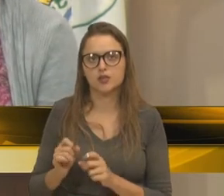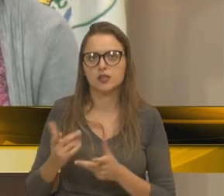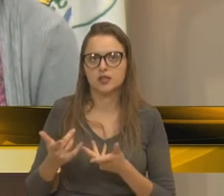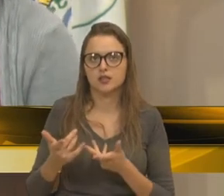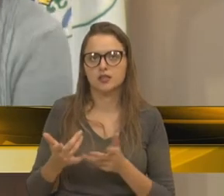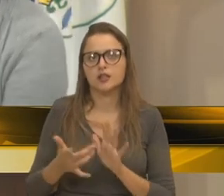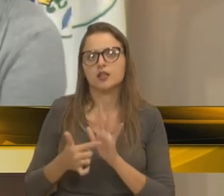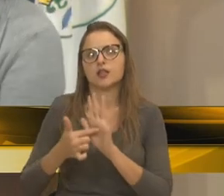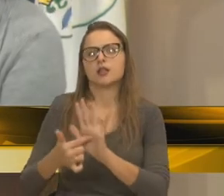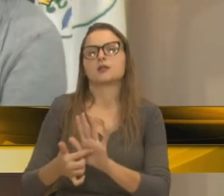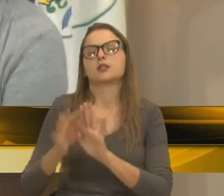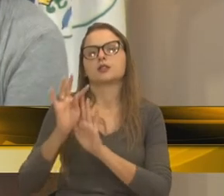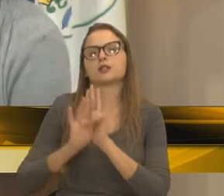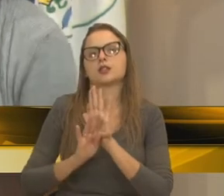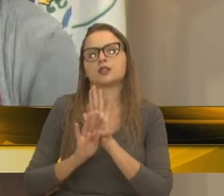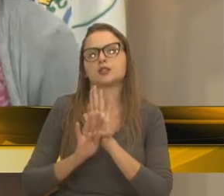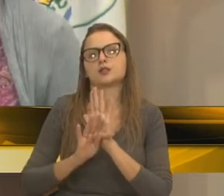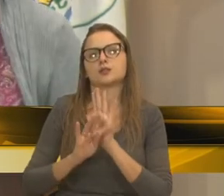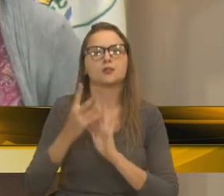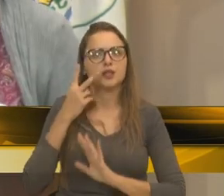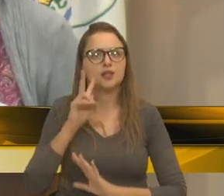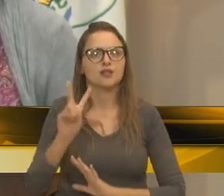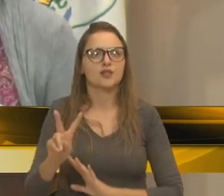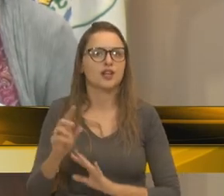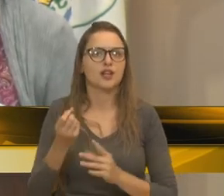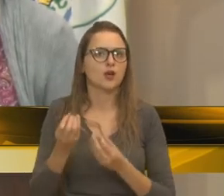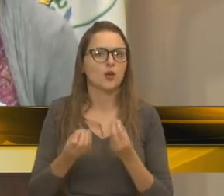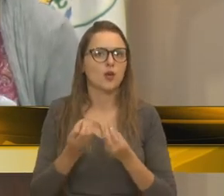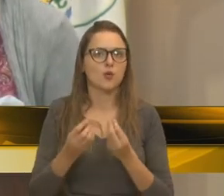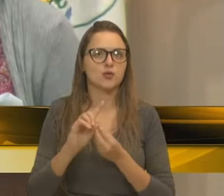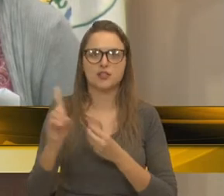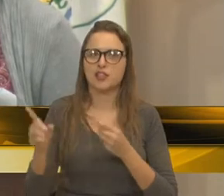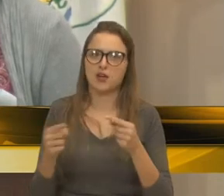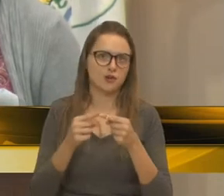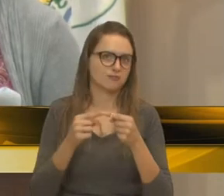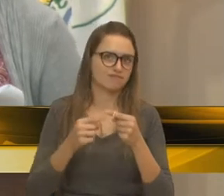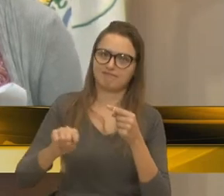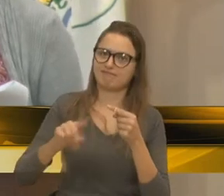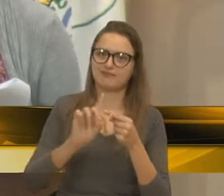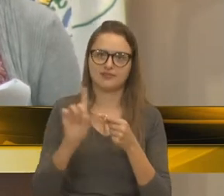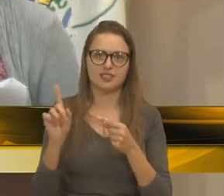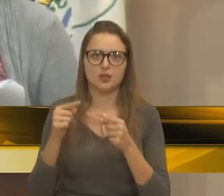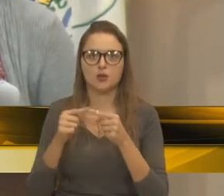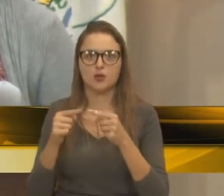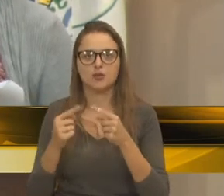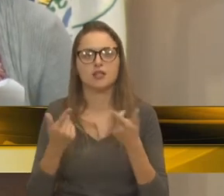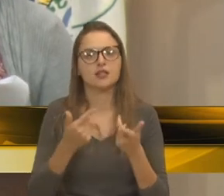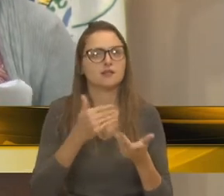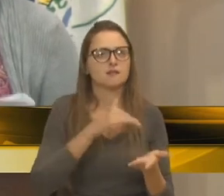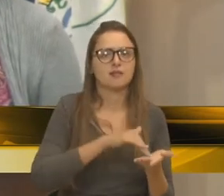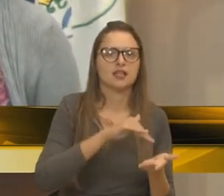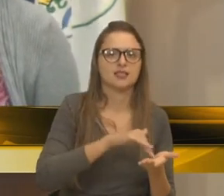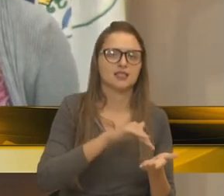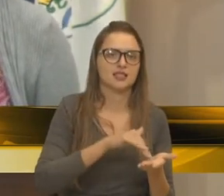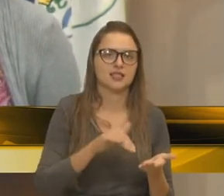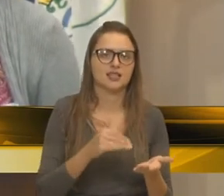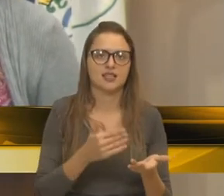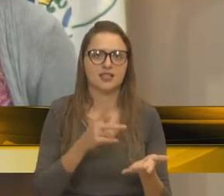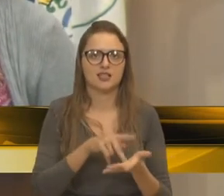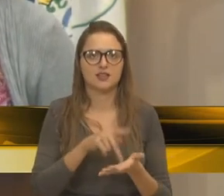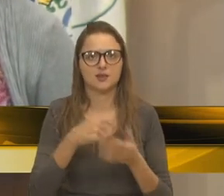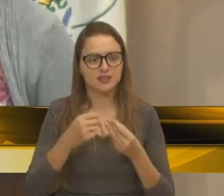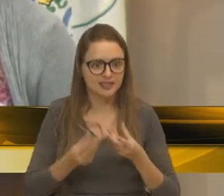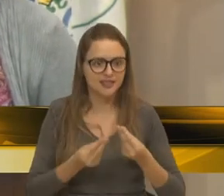passada por esse texto para ver o quanto contraditório é. Acho que eles não leram, né? A secretária, na verdade, a secretária tem que dar um prêmio,